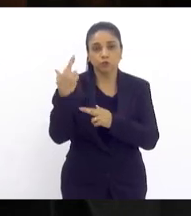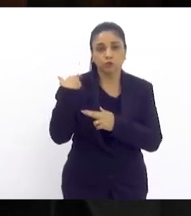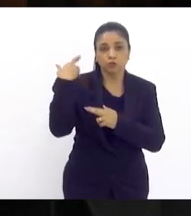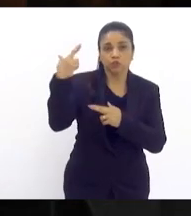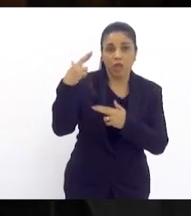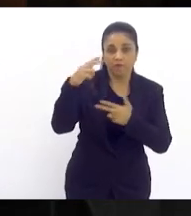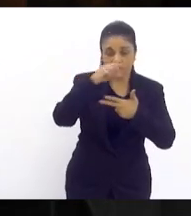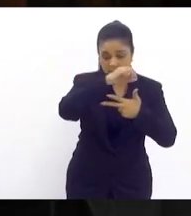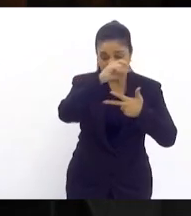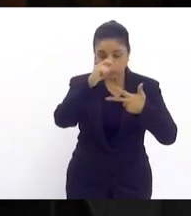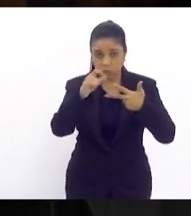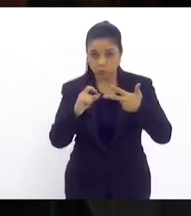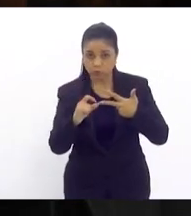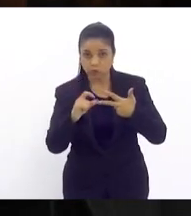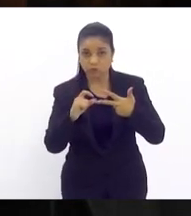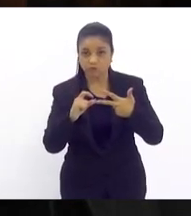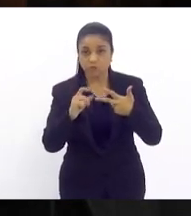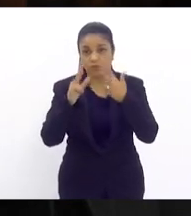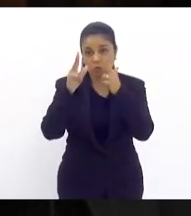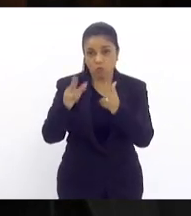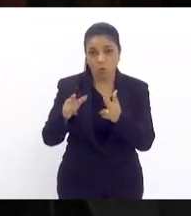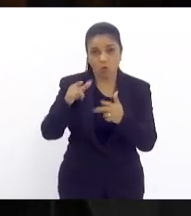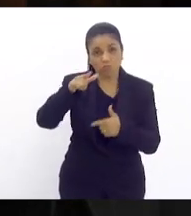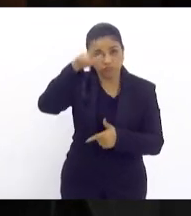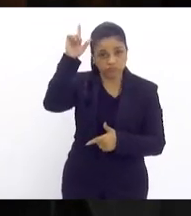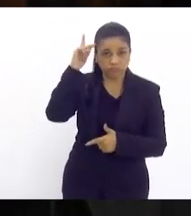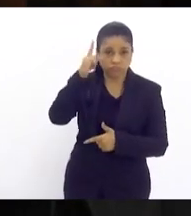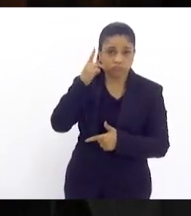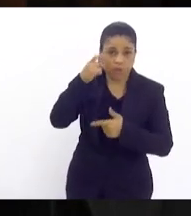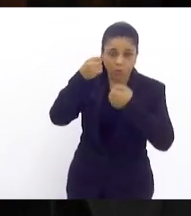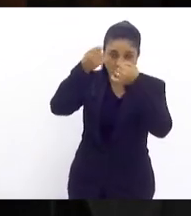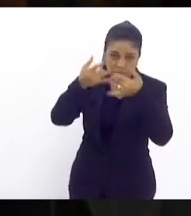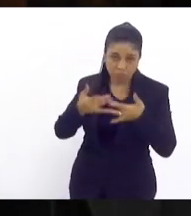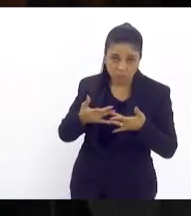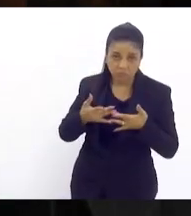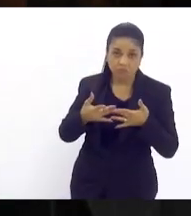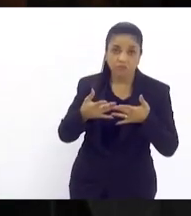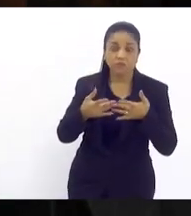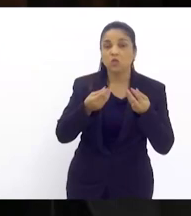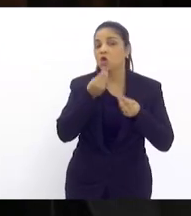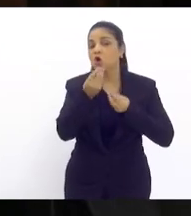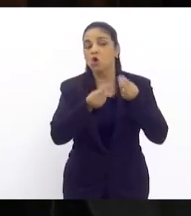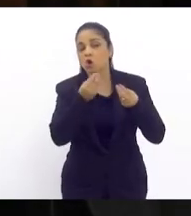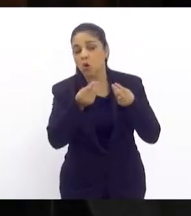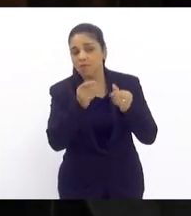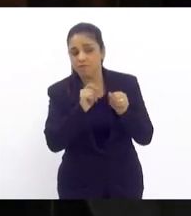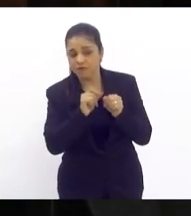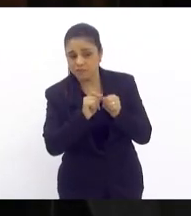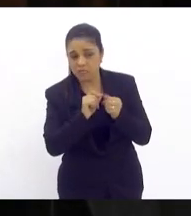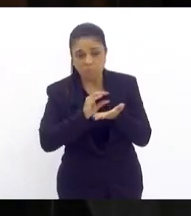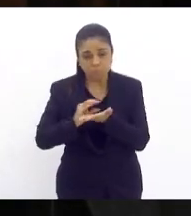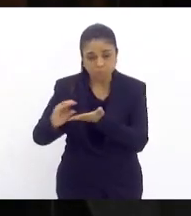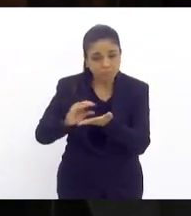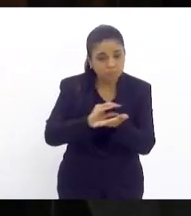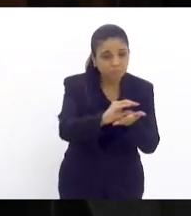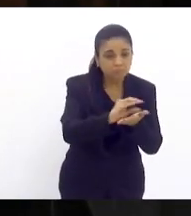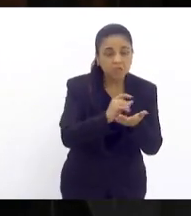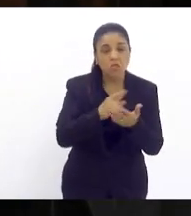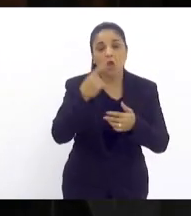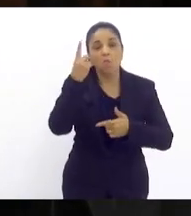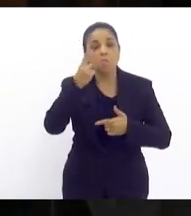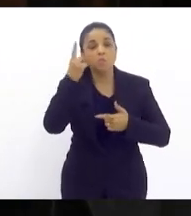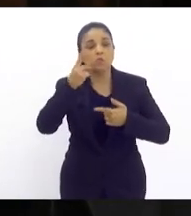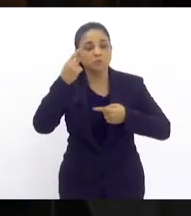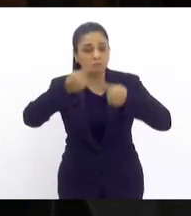como bem disso deputado Luís Paulo seja ele qual for se alguém quer determinar como fará em que aplicará o qual será a política pública